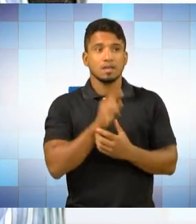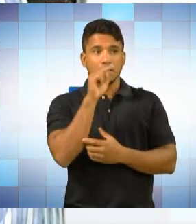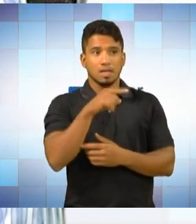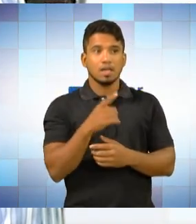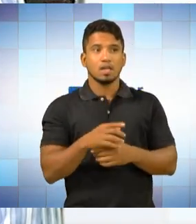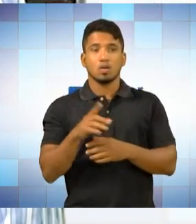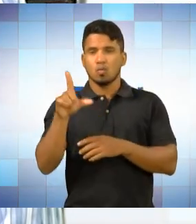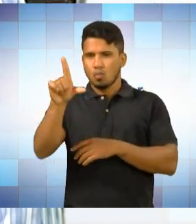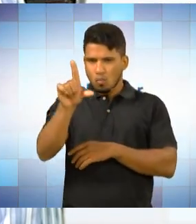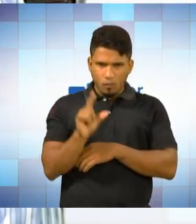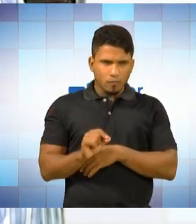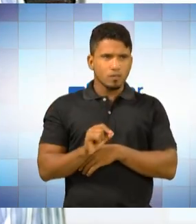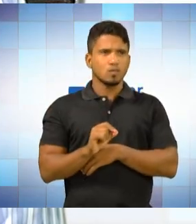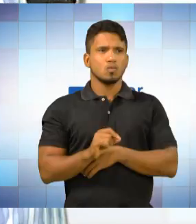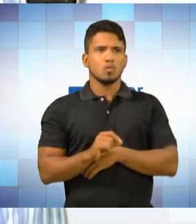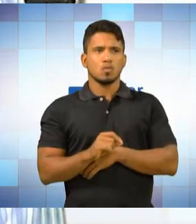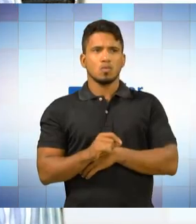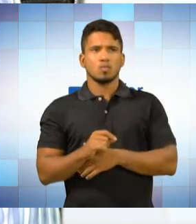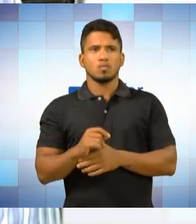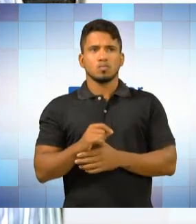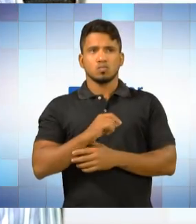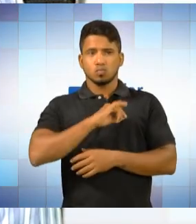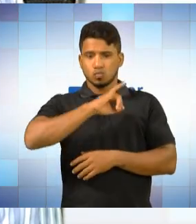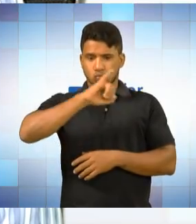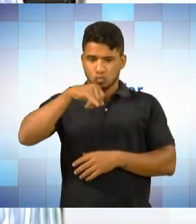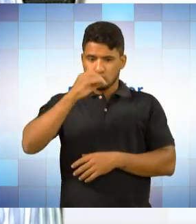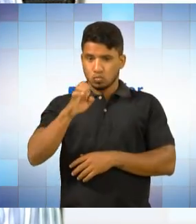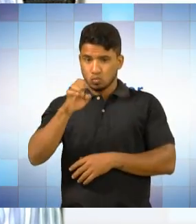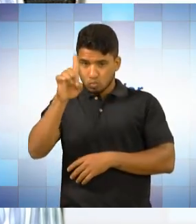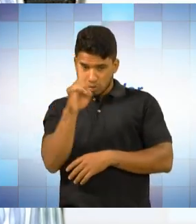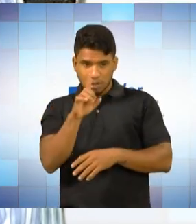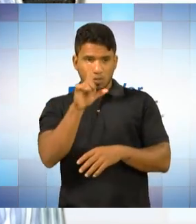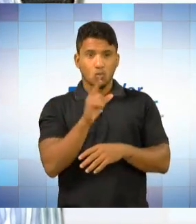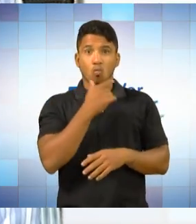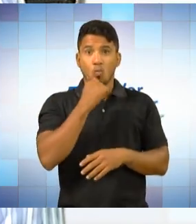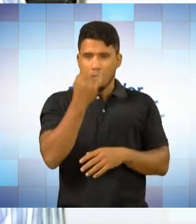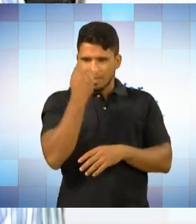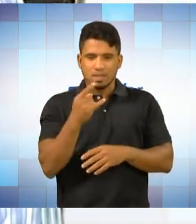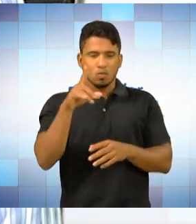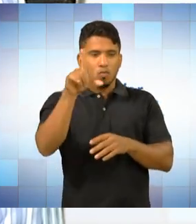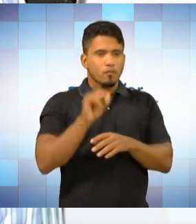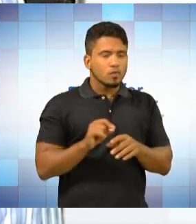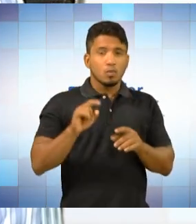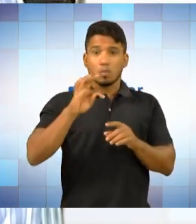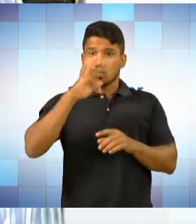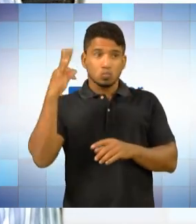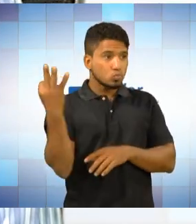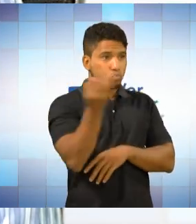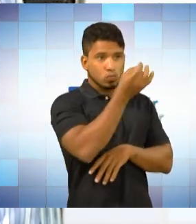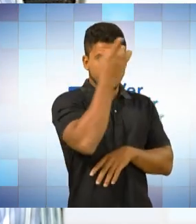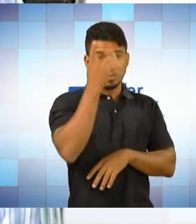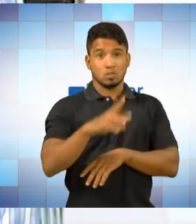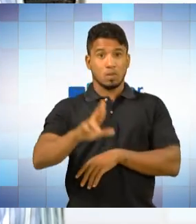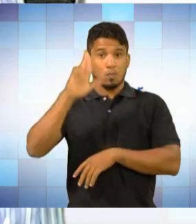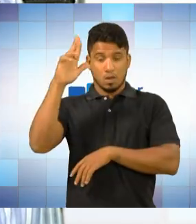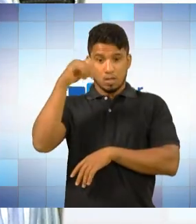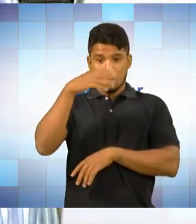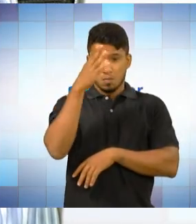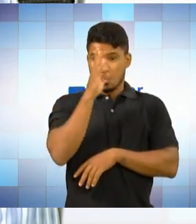ele convidou o José Álvares de Azevedo e convidou as autoridades para a inauguração, para